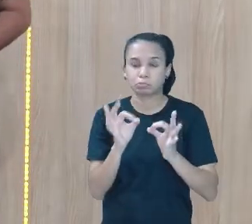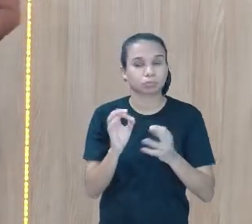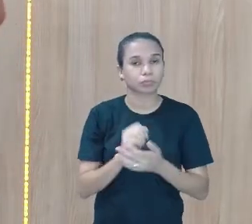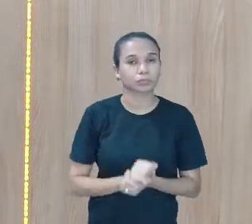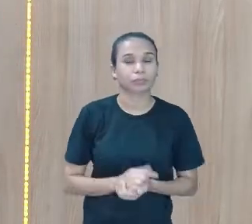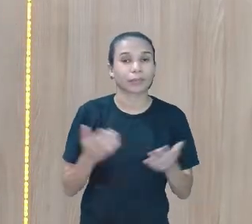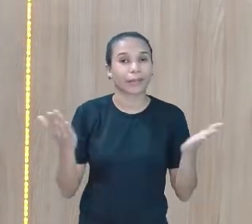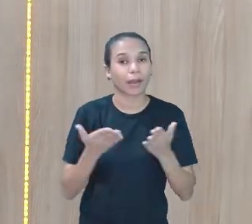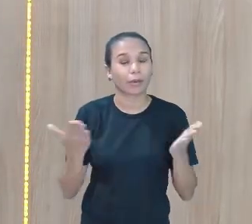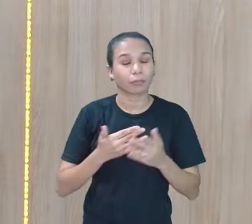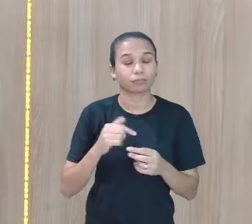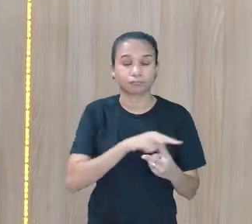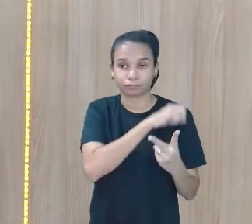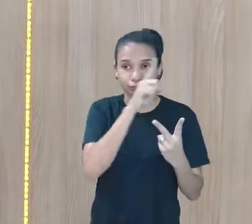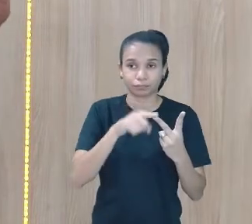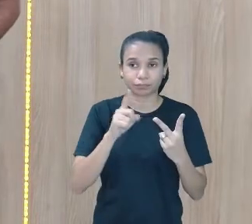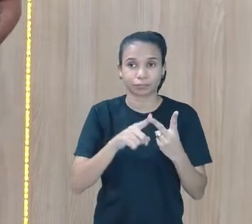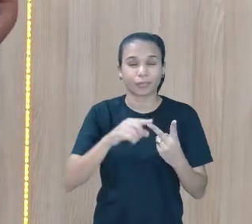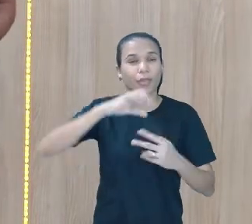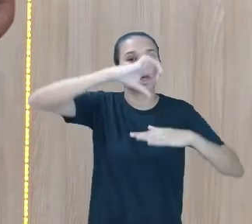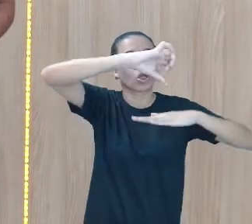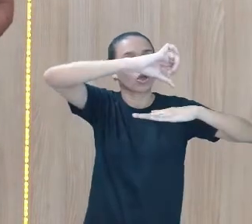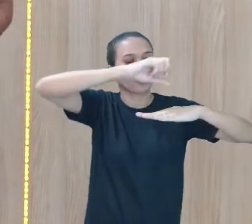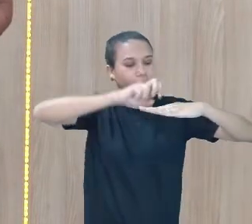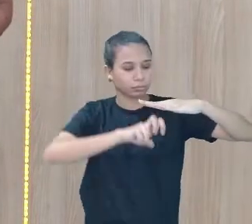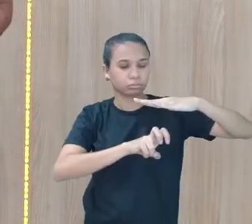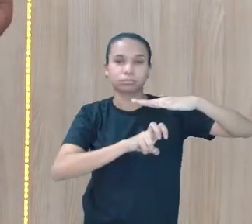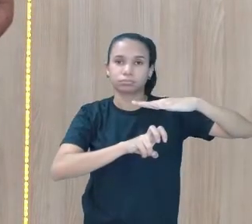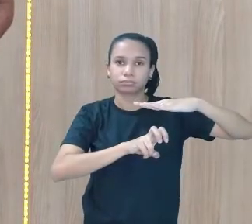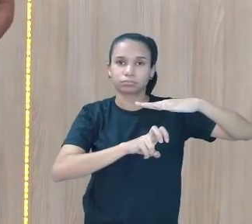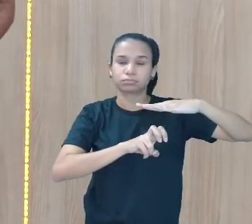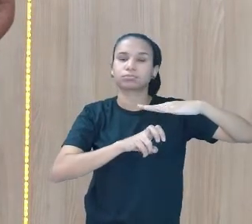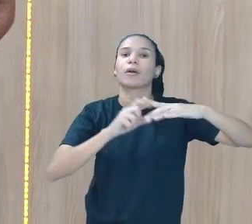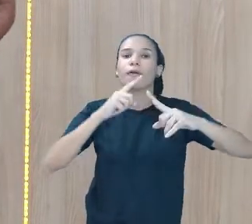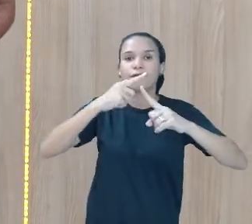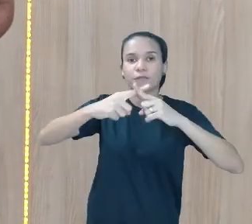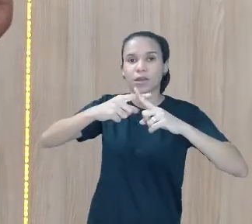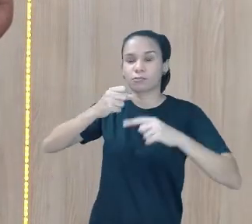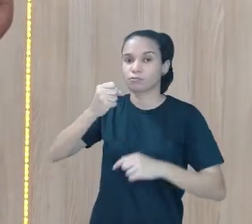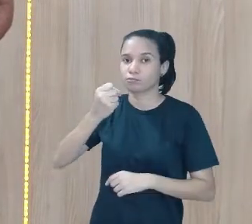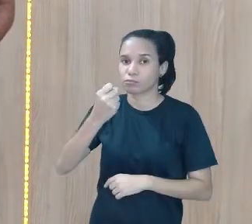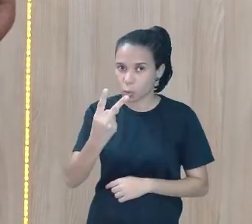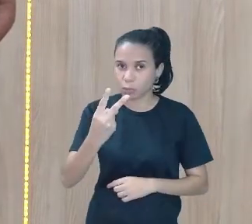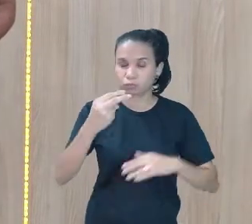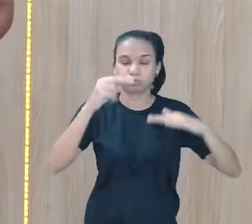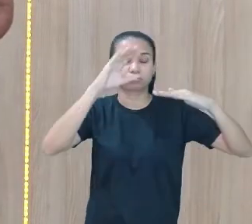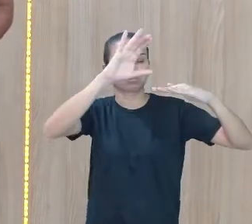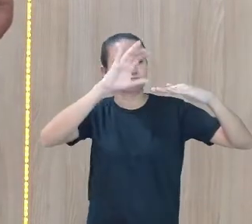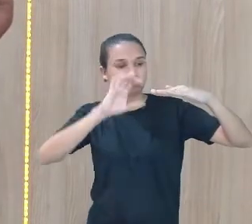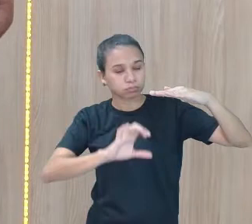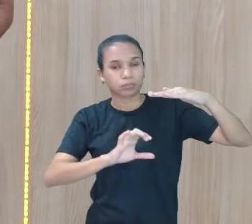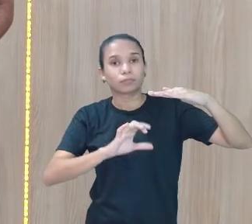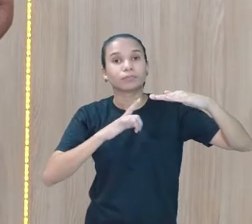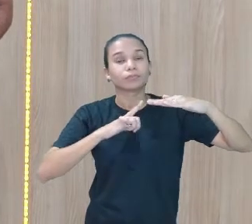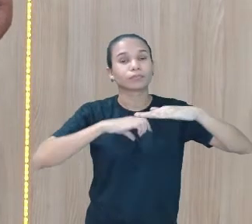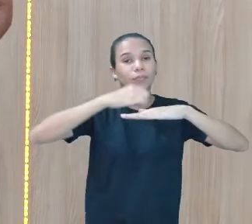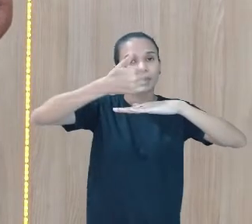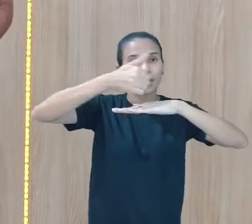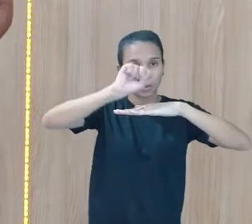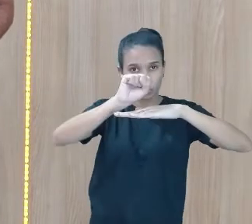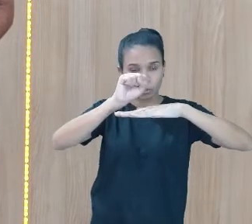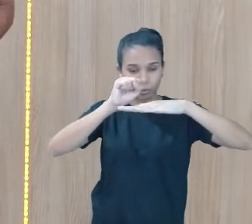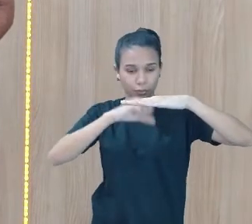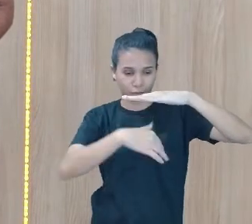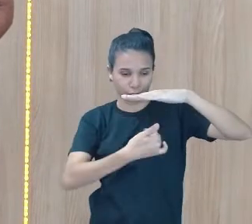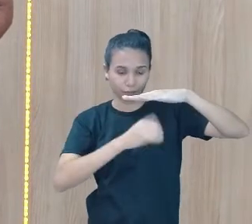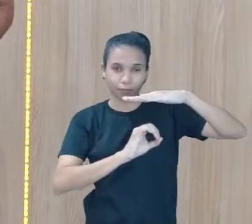aqui. Vamos analisar esse outro aqui, ó, 9 sobre 5. Multiplicando por 2 em cima, por 2 embaixo, vai ficar